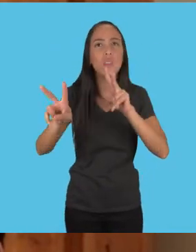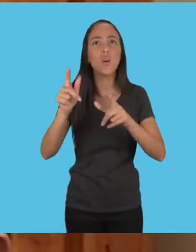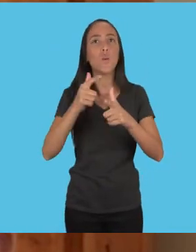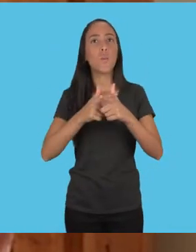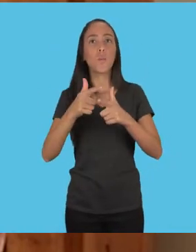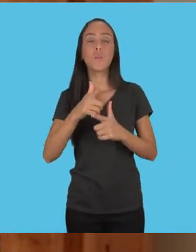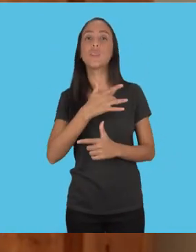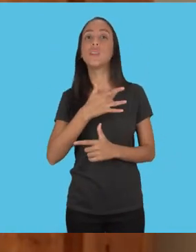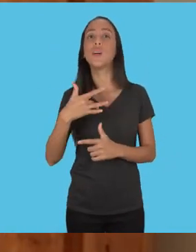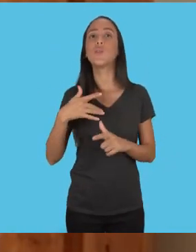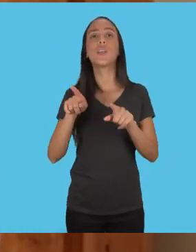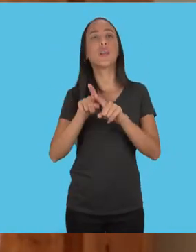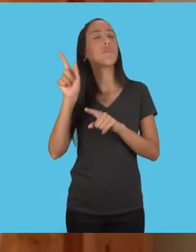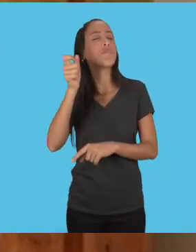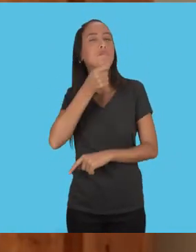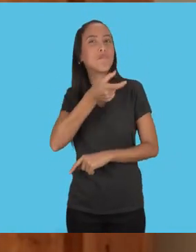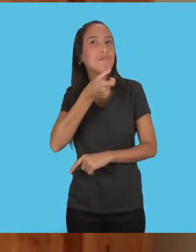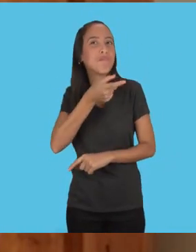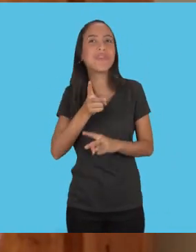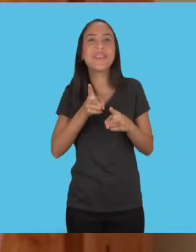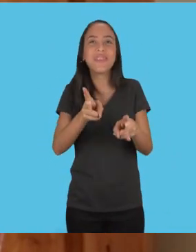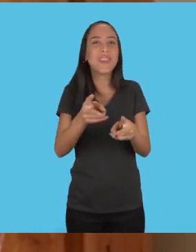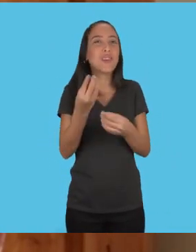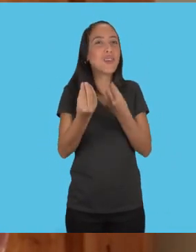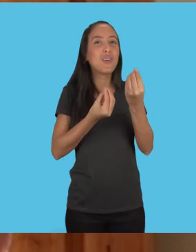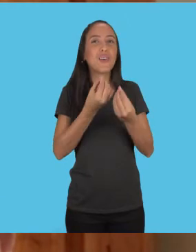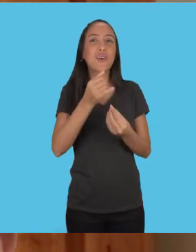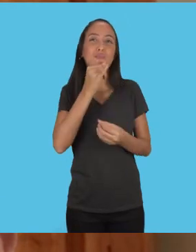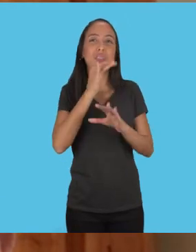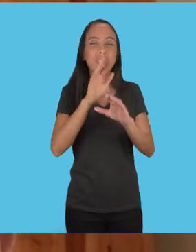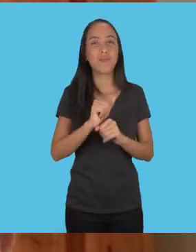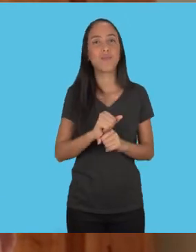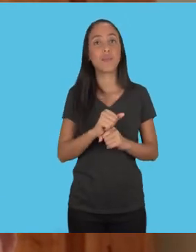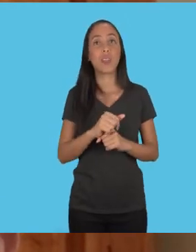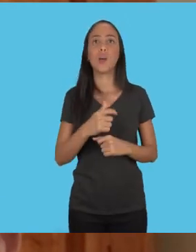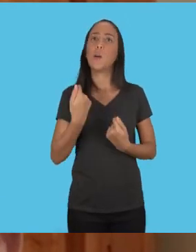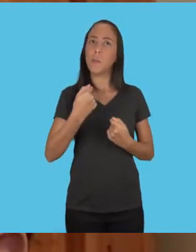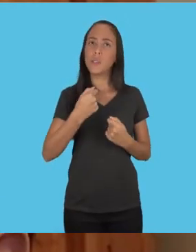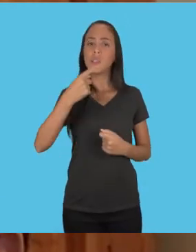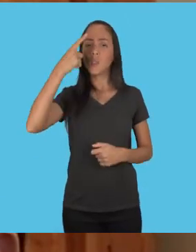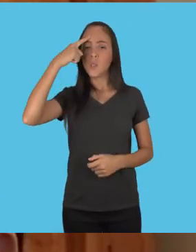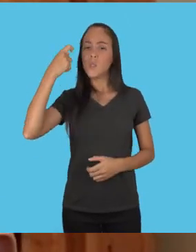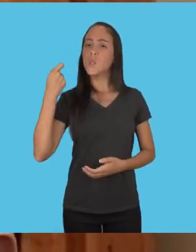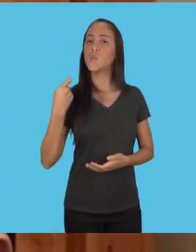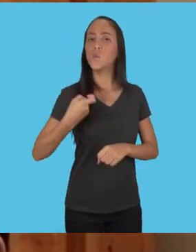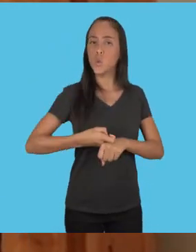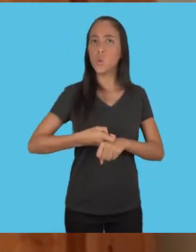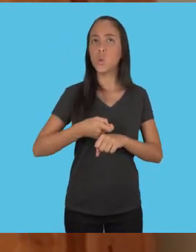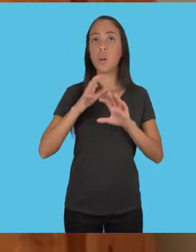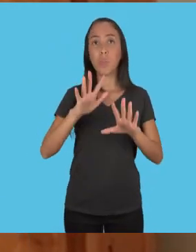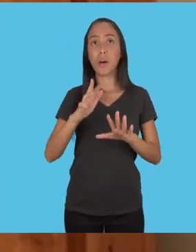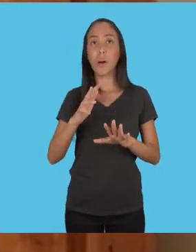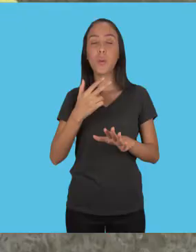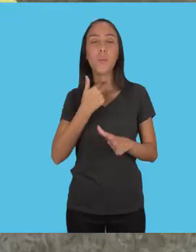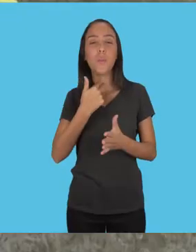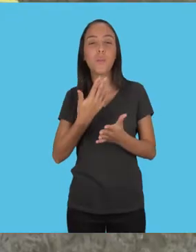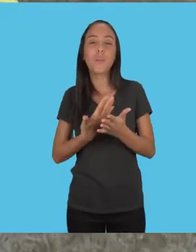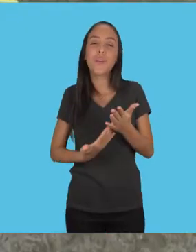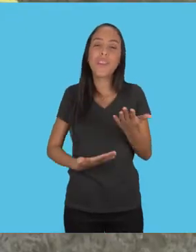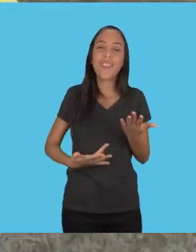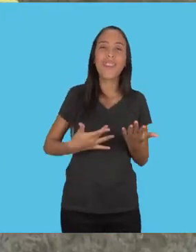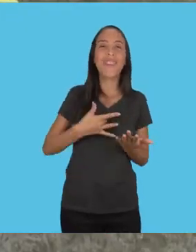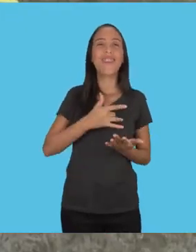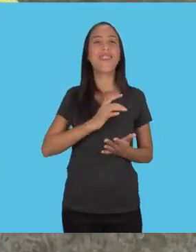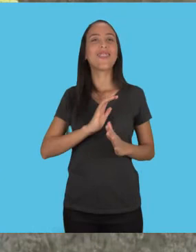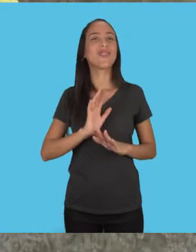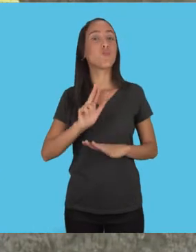humor que ele enfrentava as coisas, assim, aquela coisa, né? Vamos endurecer, mas perder a ternura jamais.